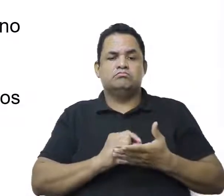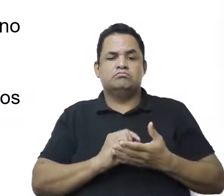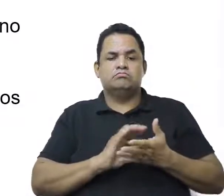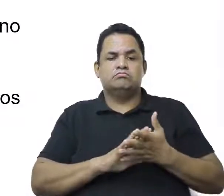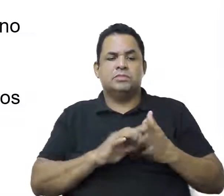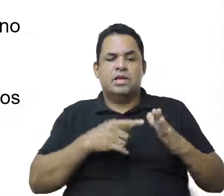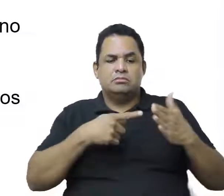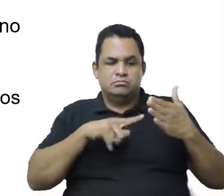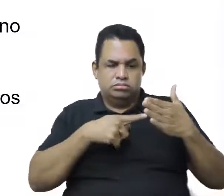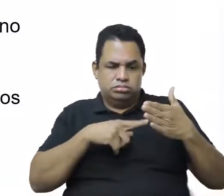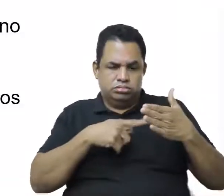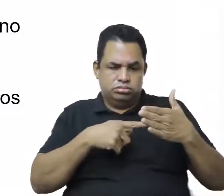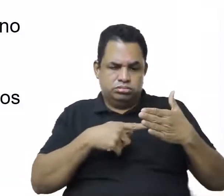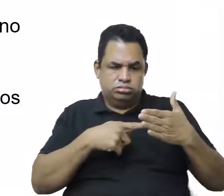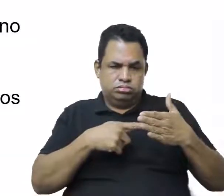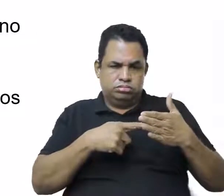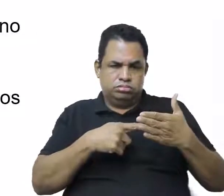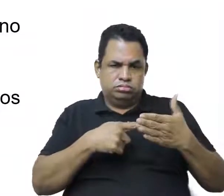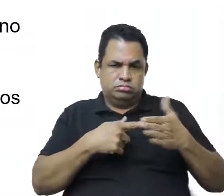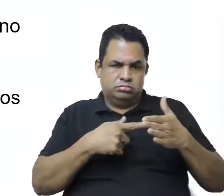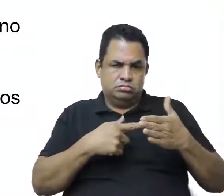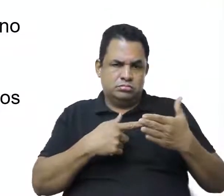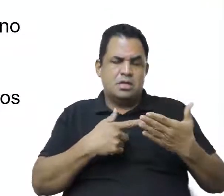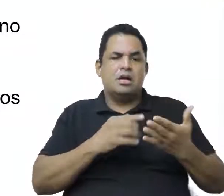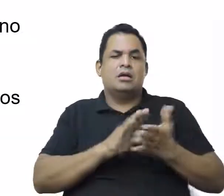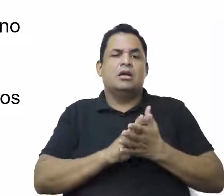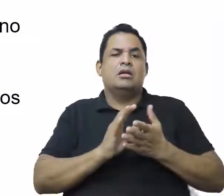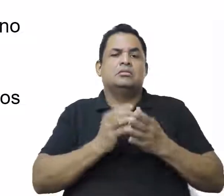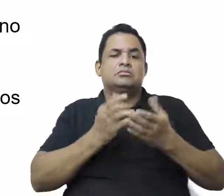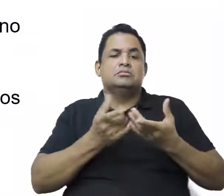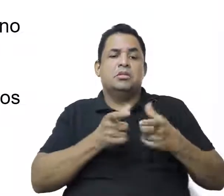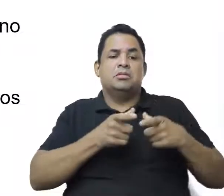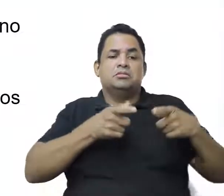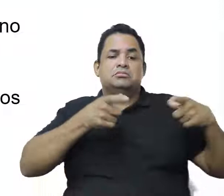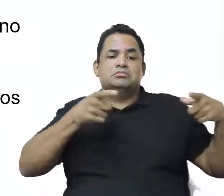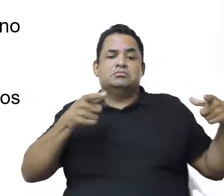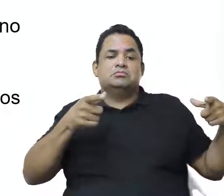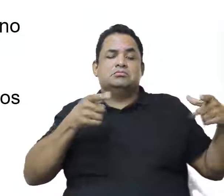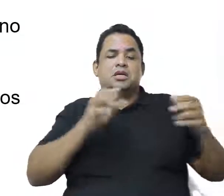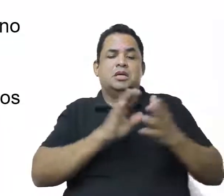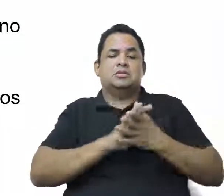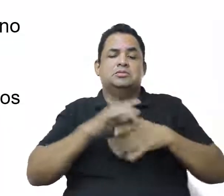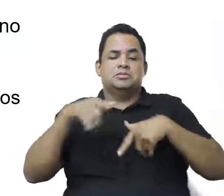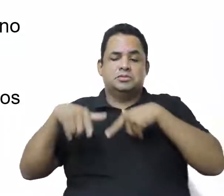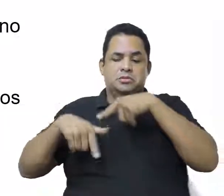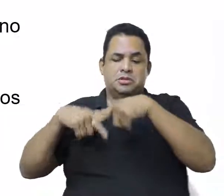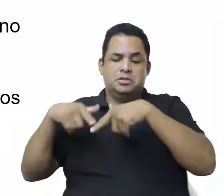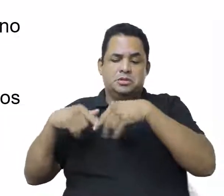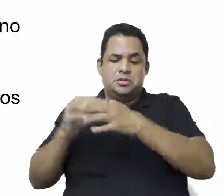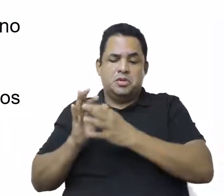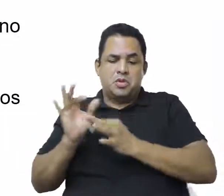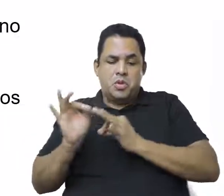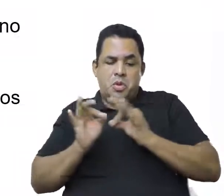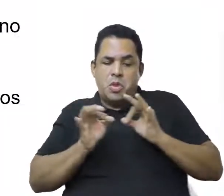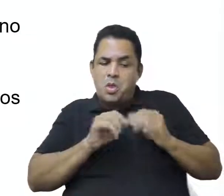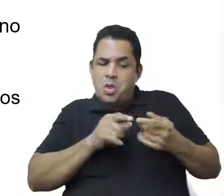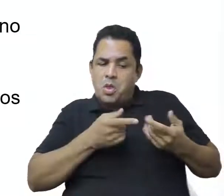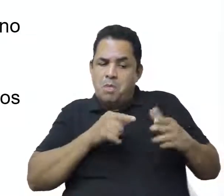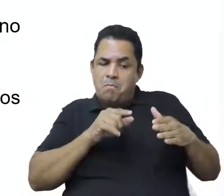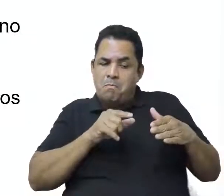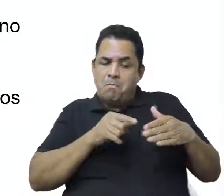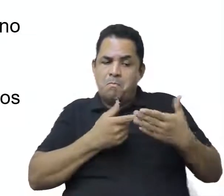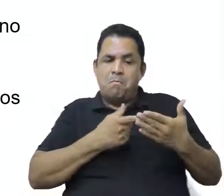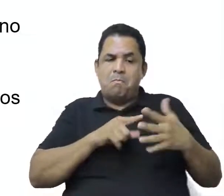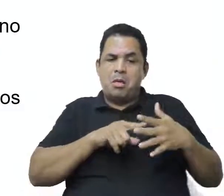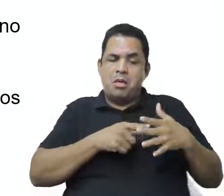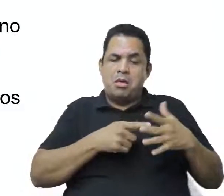máquinas tomaram os postos de trabalhadores e os trabalhadores que manuseiam essas máquinas, eles têm que ter um